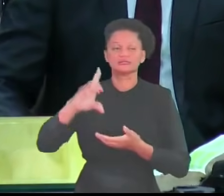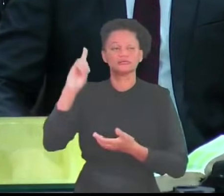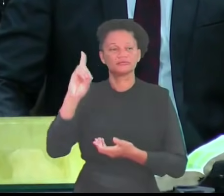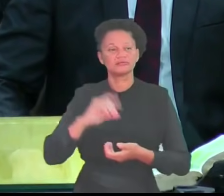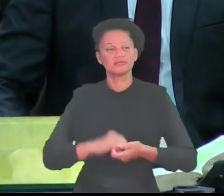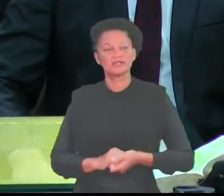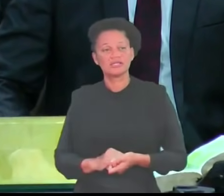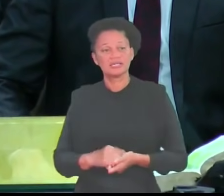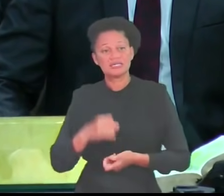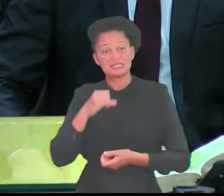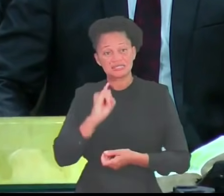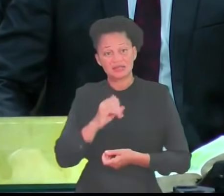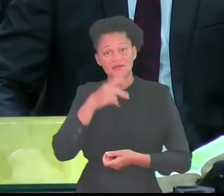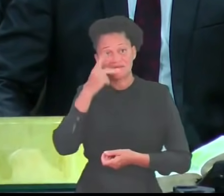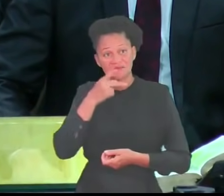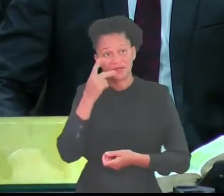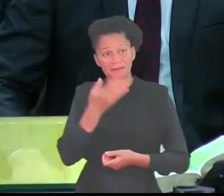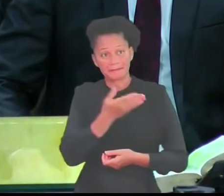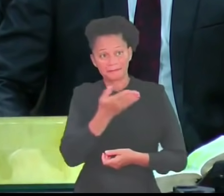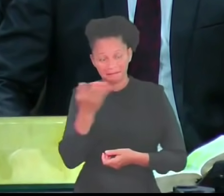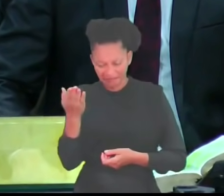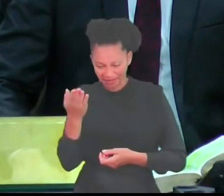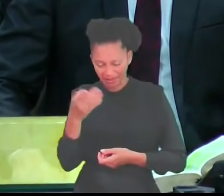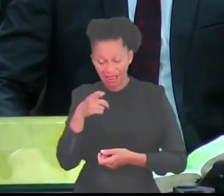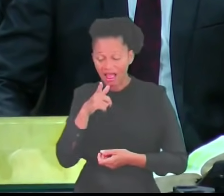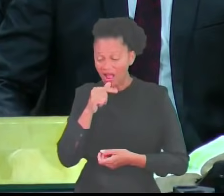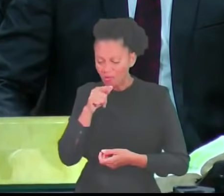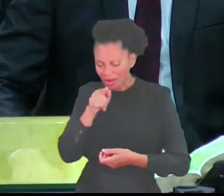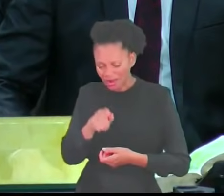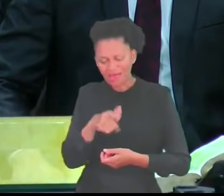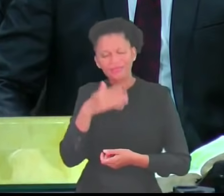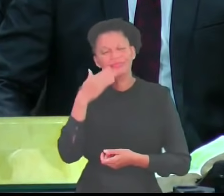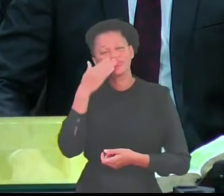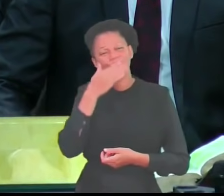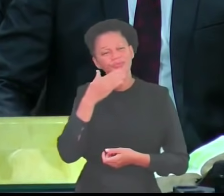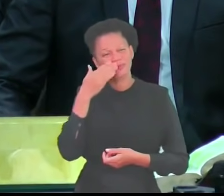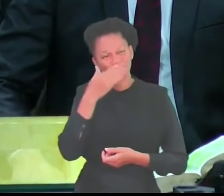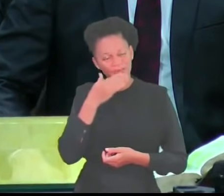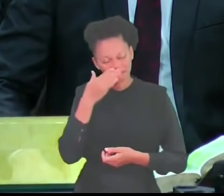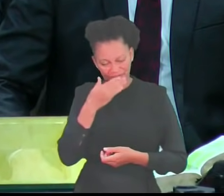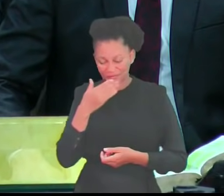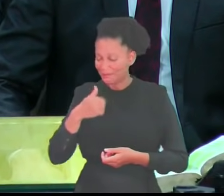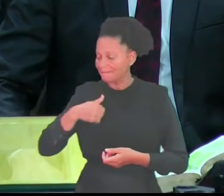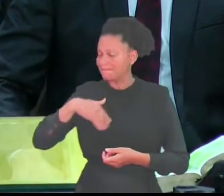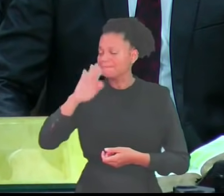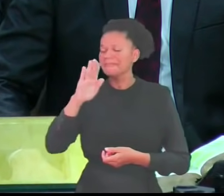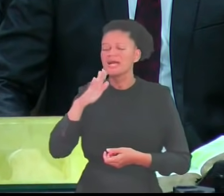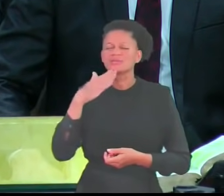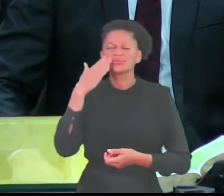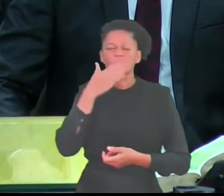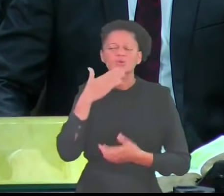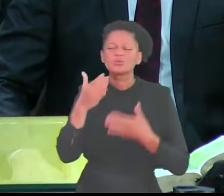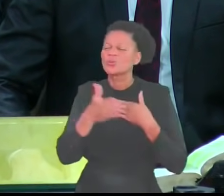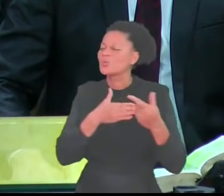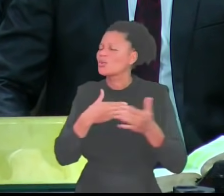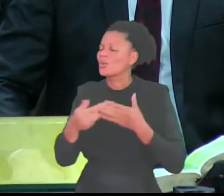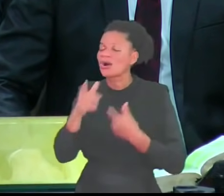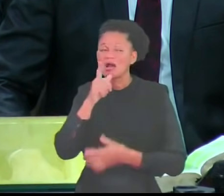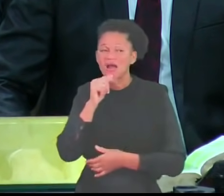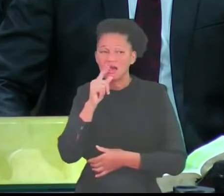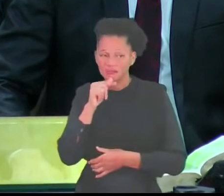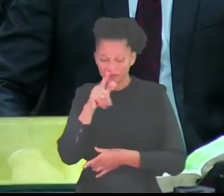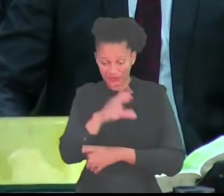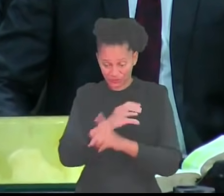E se eu disser para vocês que a água de lá é doce? É mais doce do que qualquer água. Nós fizemos um culto lá